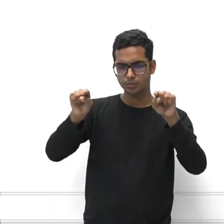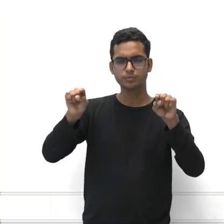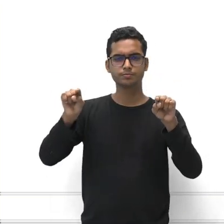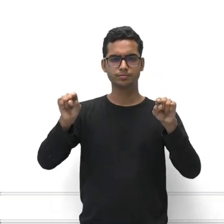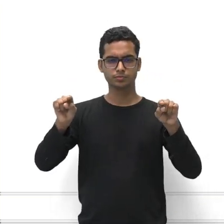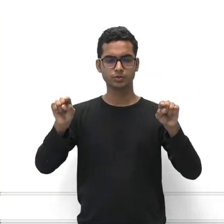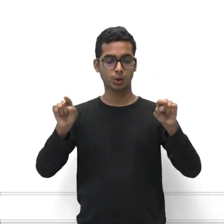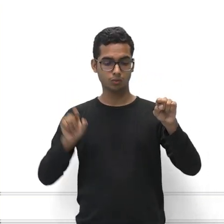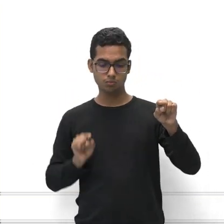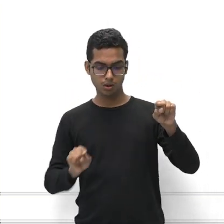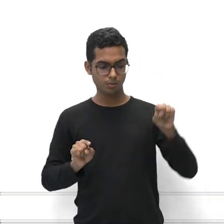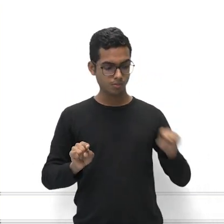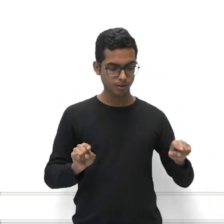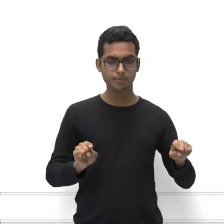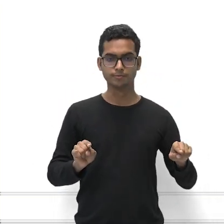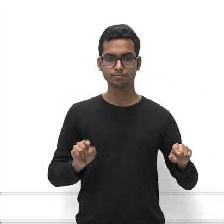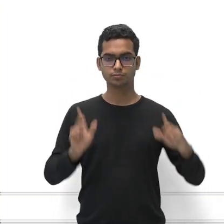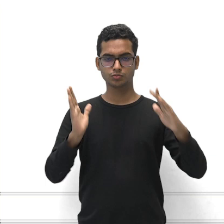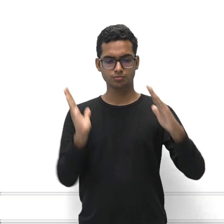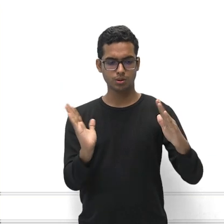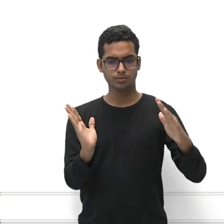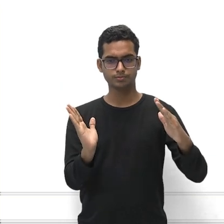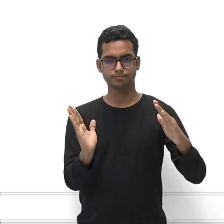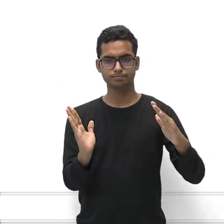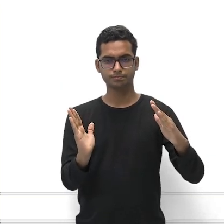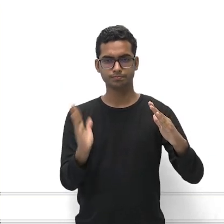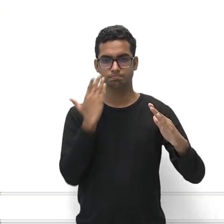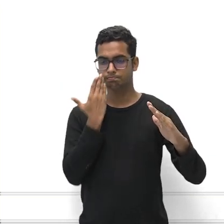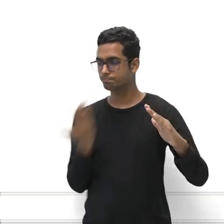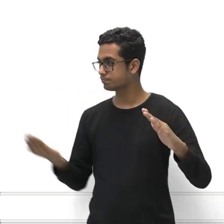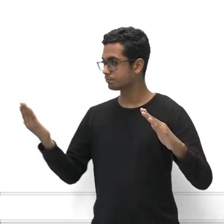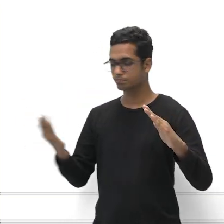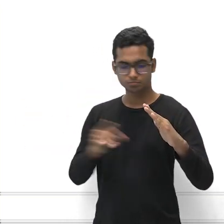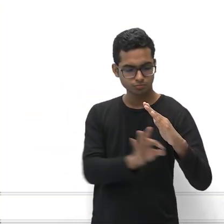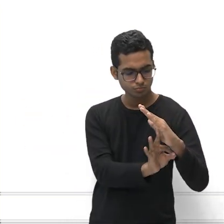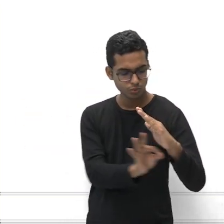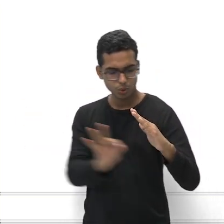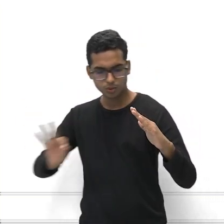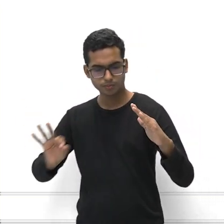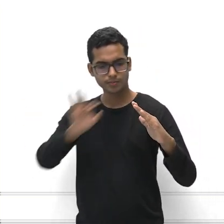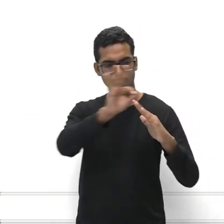e com seus respectivos segmentos. Olha só.